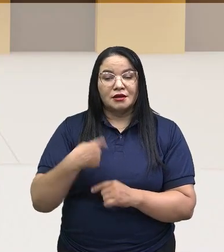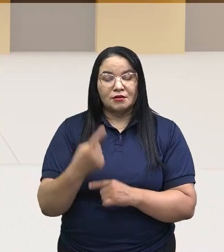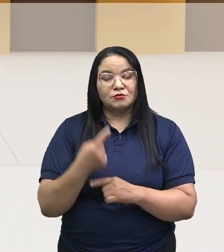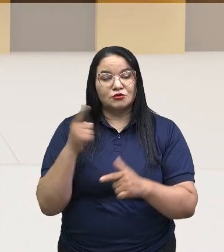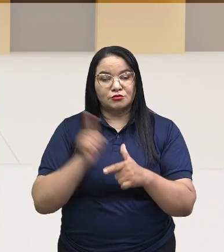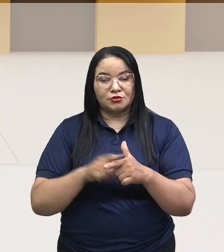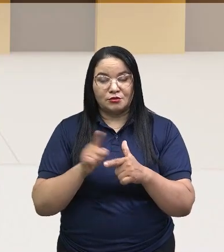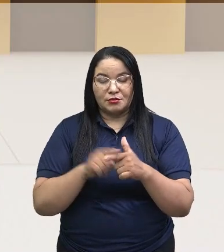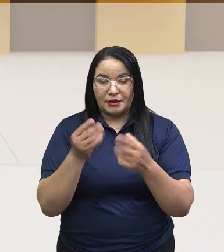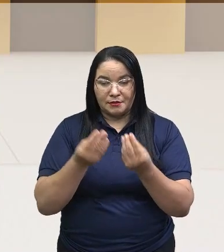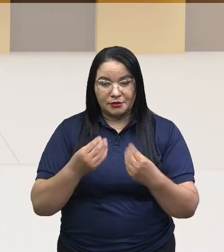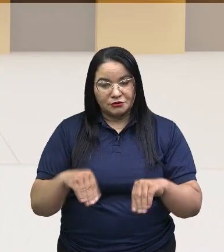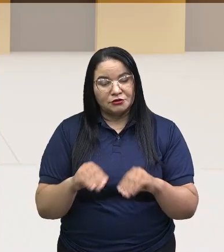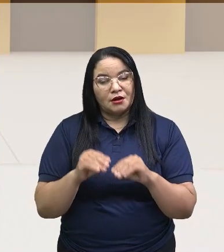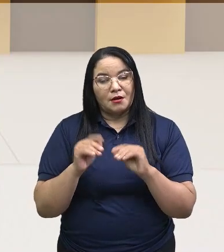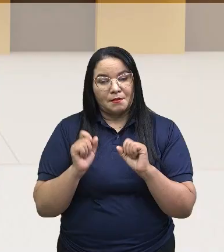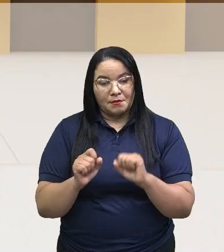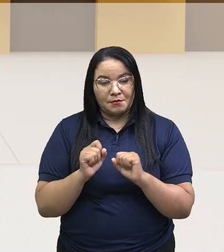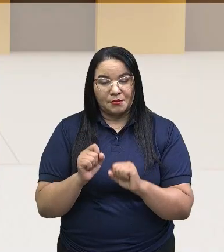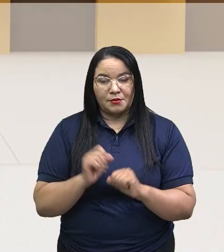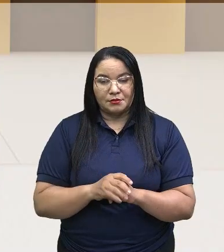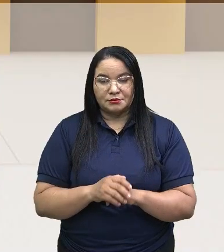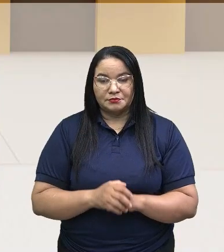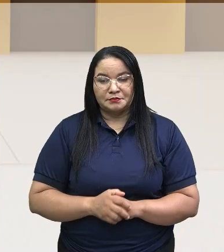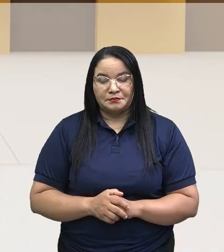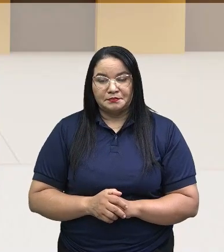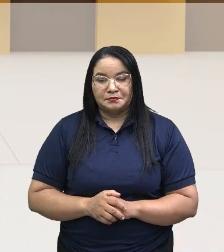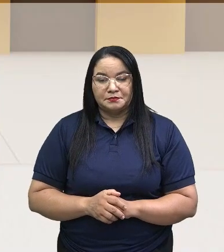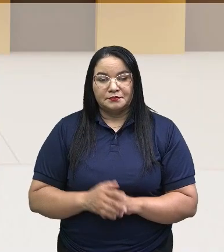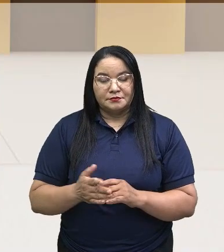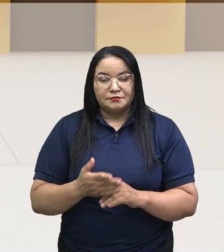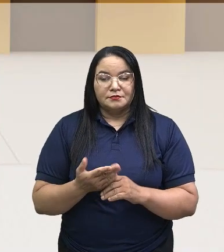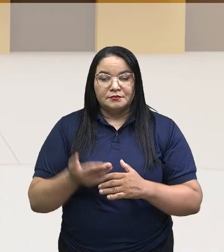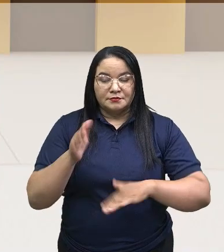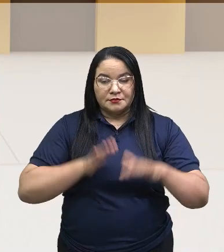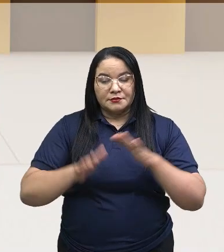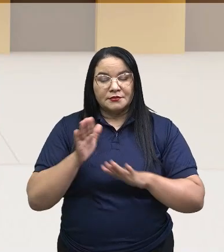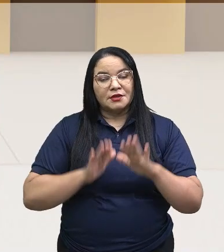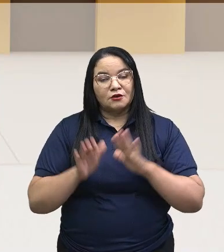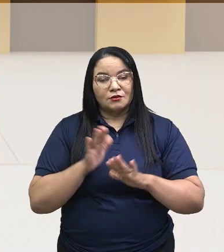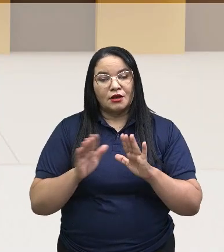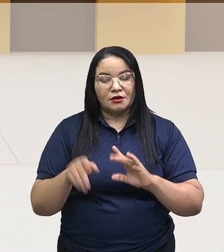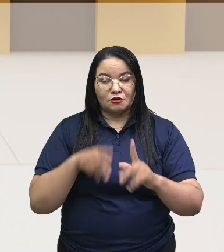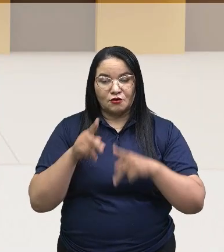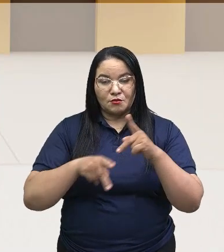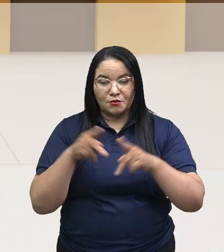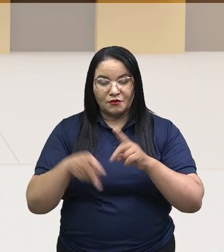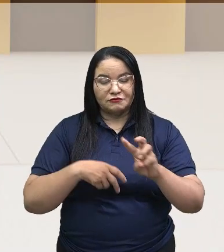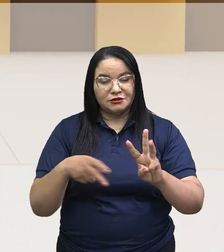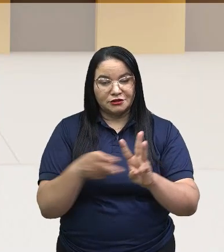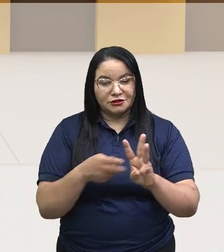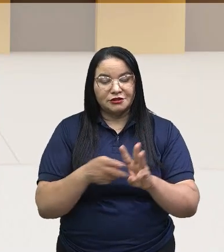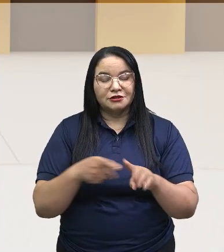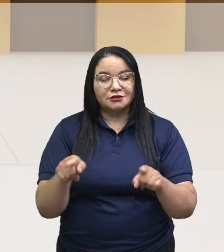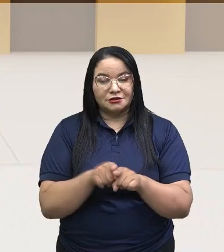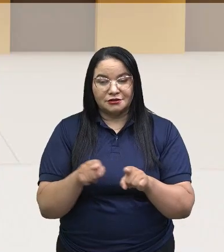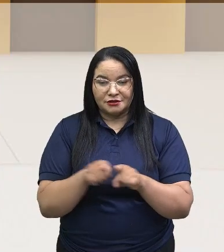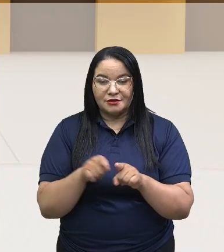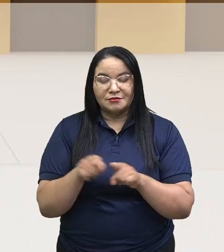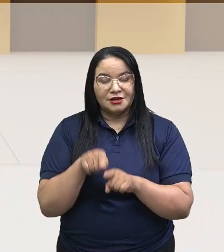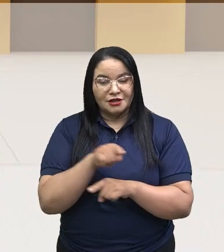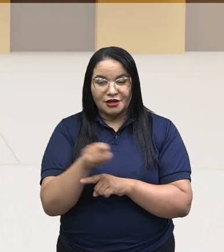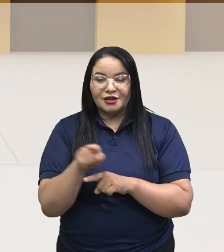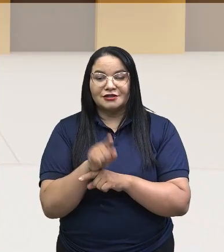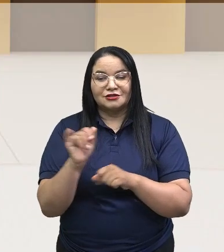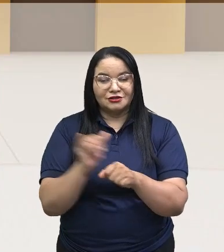maneira, assim, muito exposta, vamos dizer assim, né, ao sol, e aí os povos indígenas também desenvolveram técnicas.